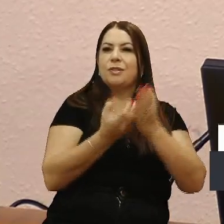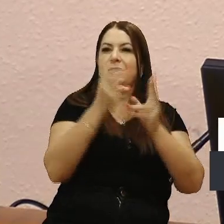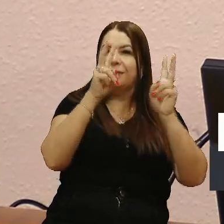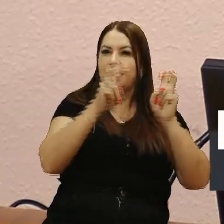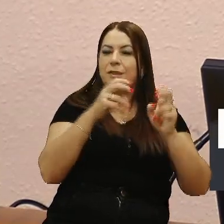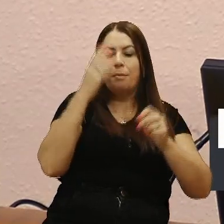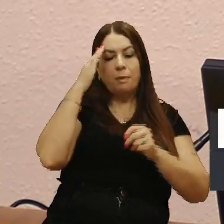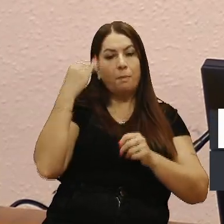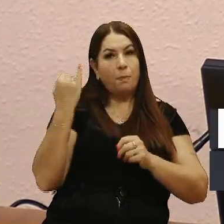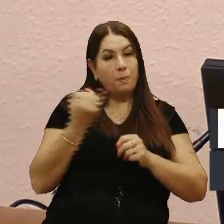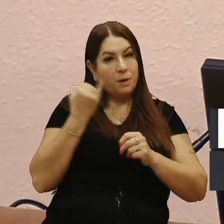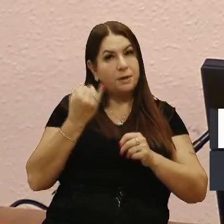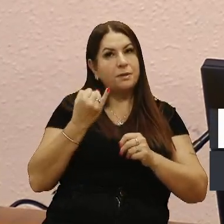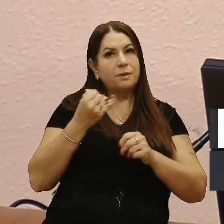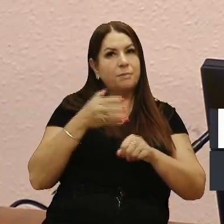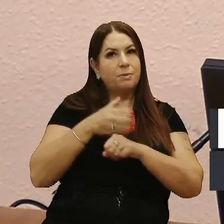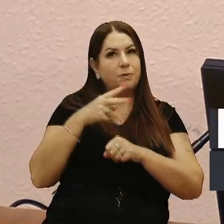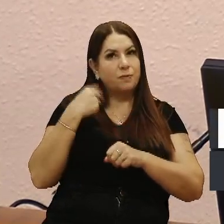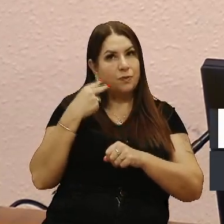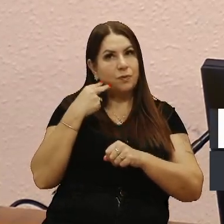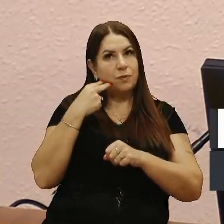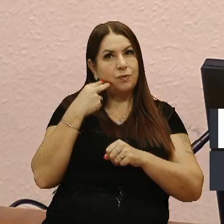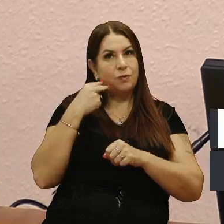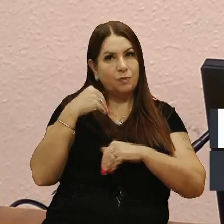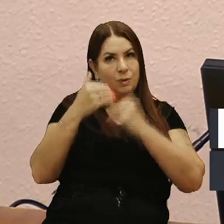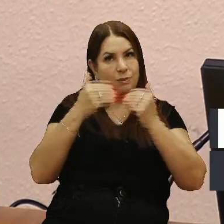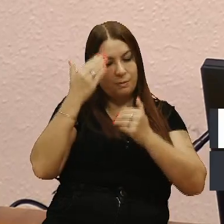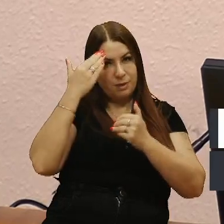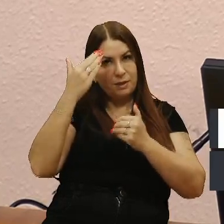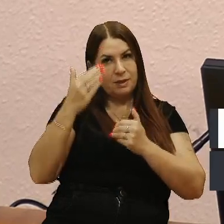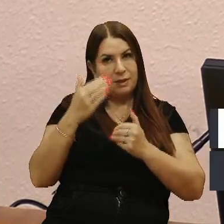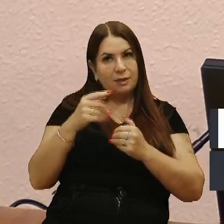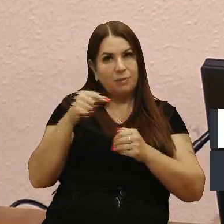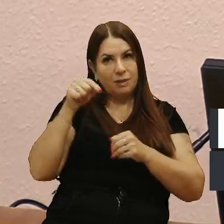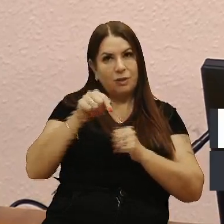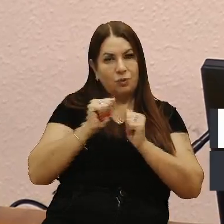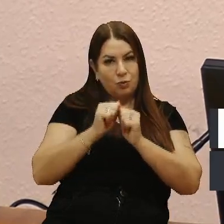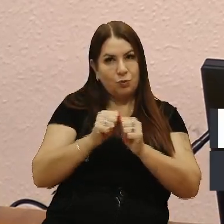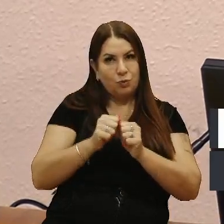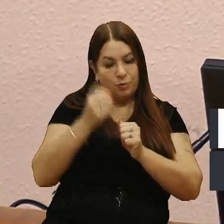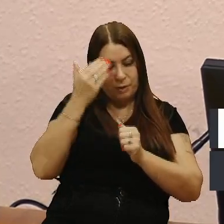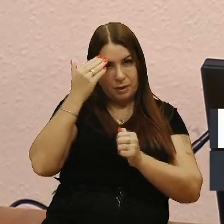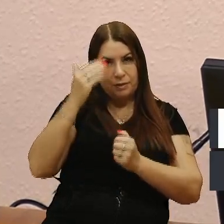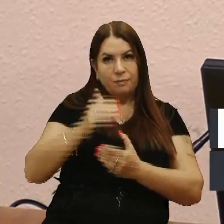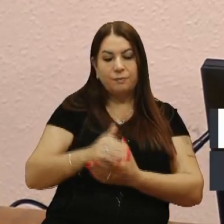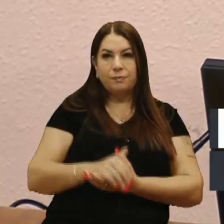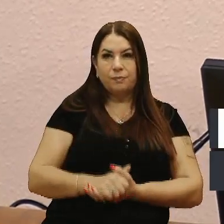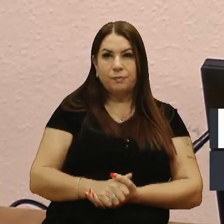importância que tem a participação dos vereadores, principalmente no nosso desenvolvimento. Obrigado, Adri. Obrigado por estar aqui conosco. Obrigado.